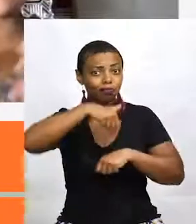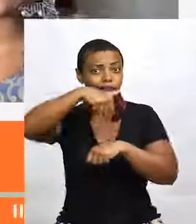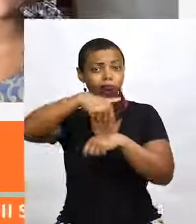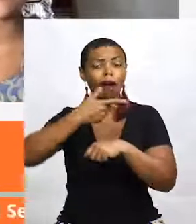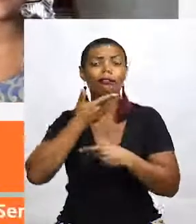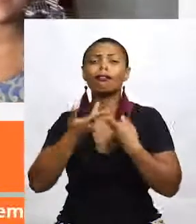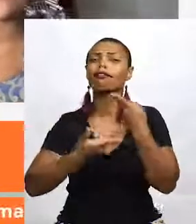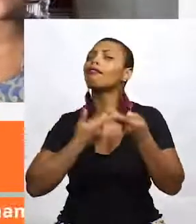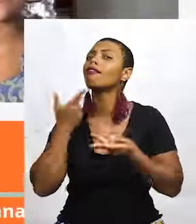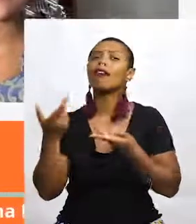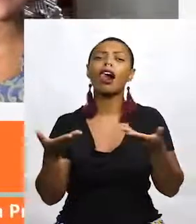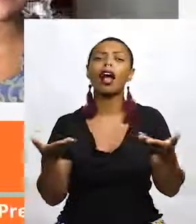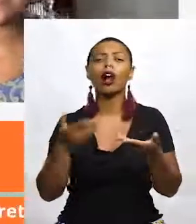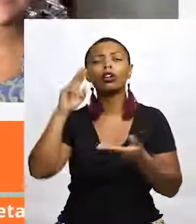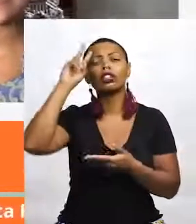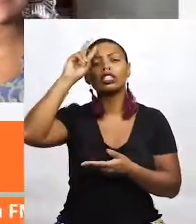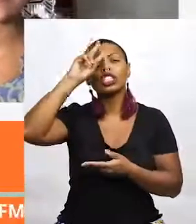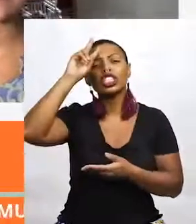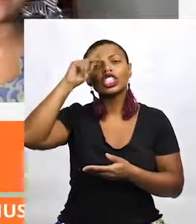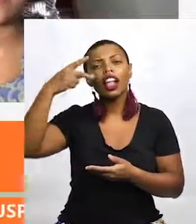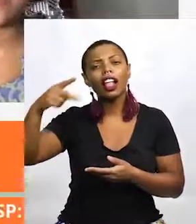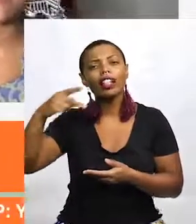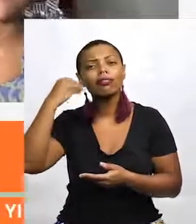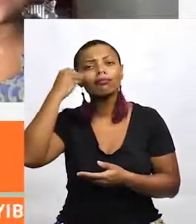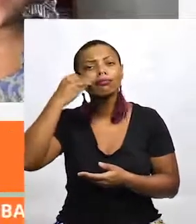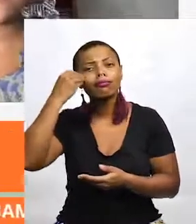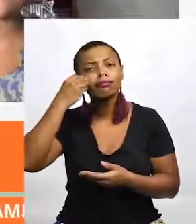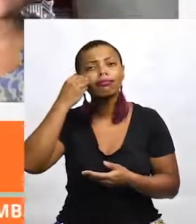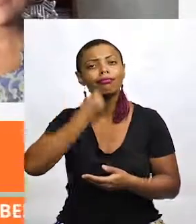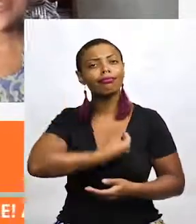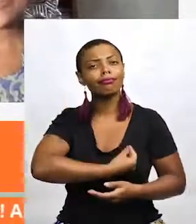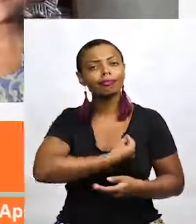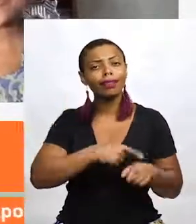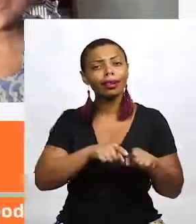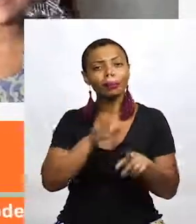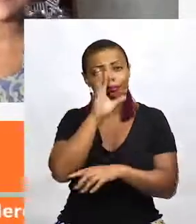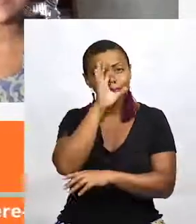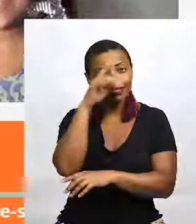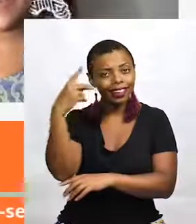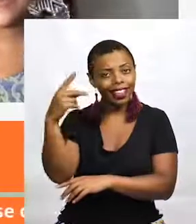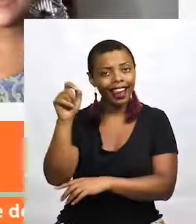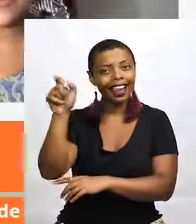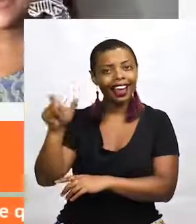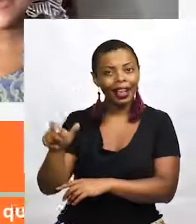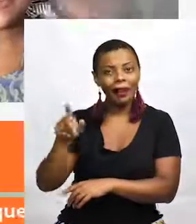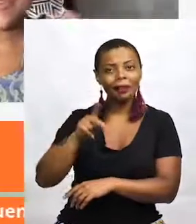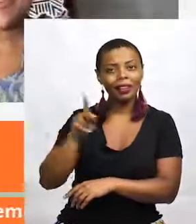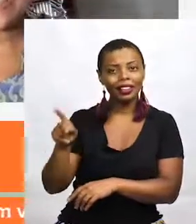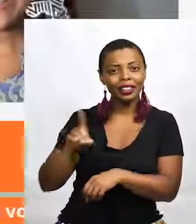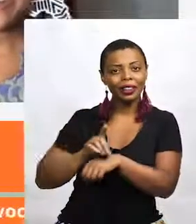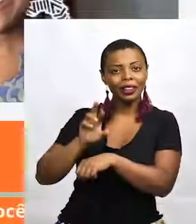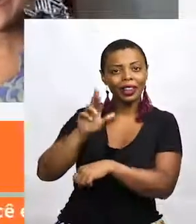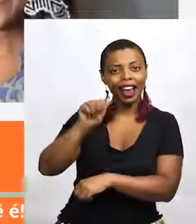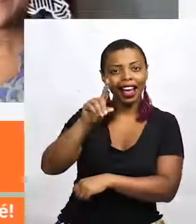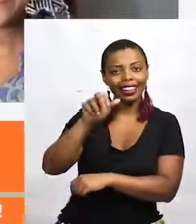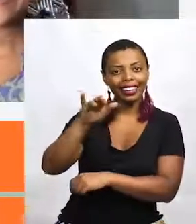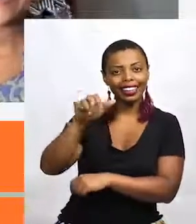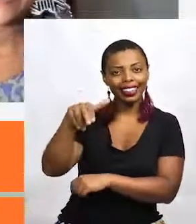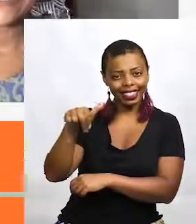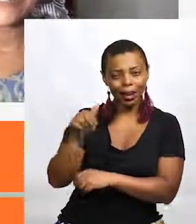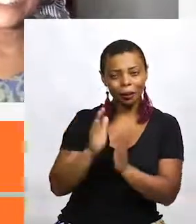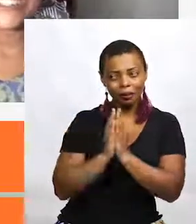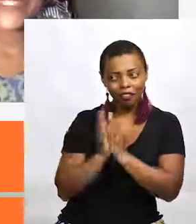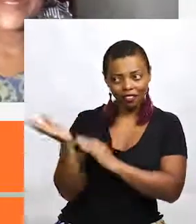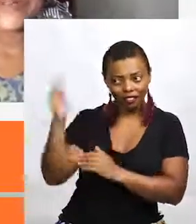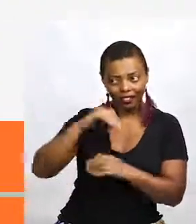momento sobre a trajetória dela, sobre a resistência e a existência dela, a professora doutora Adriana Alves. Por favor, vem aqui falar um pouquinho com a